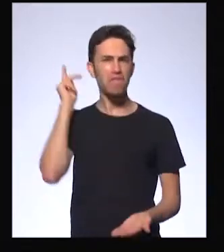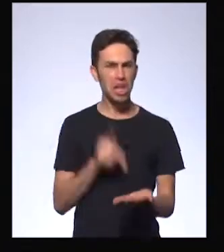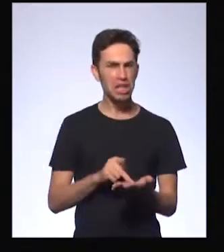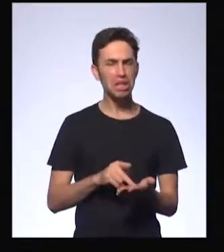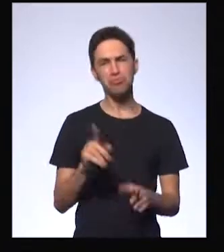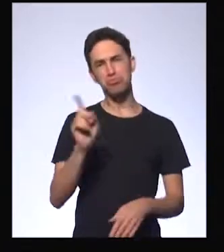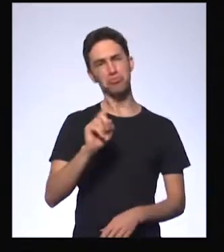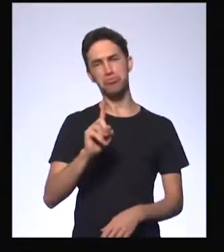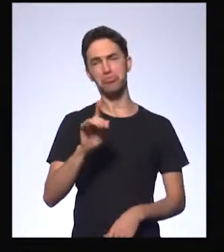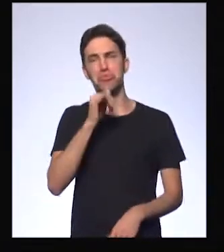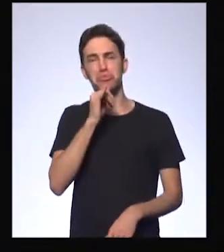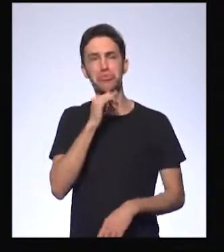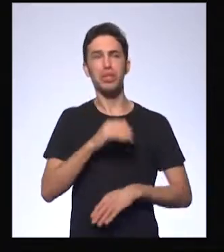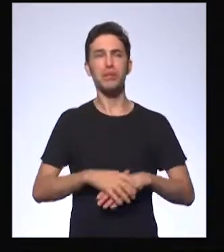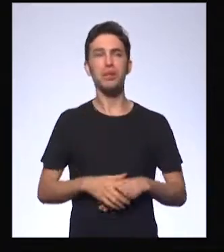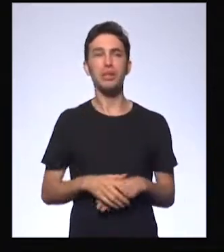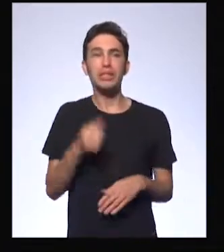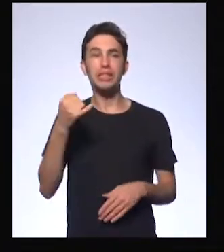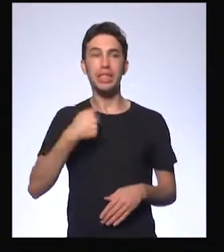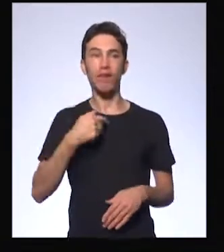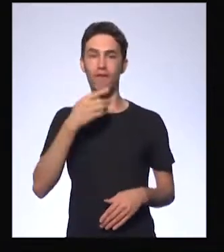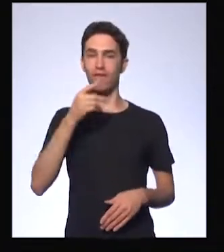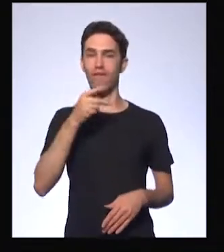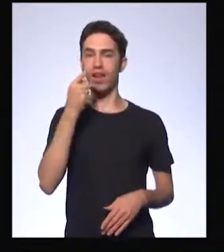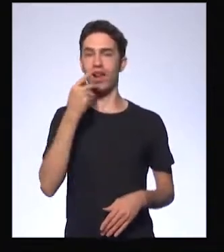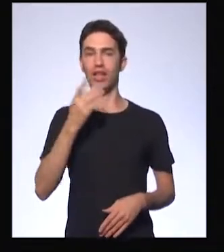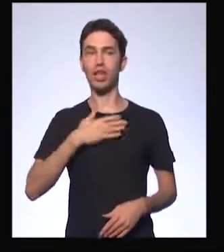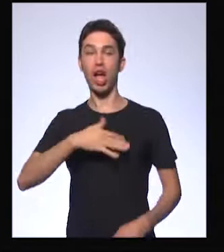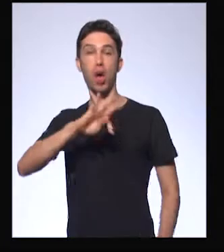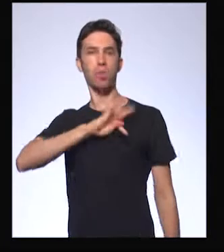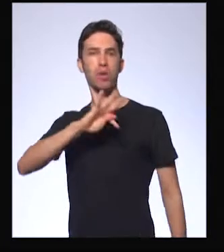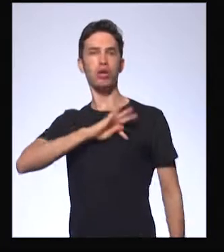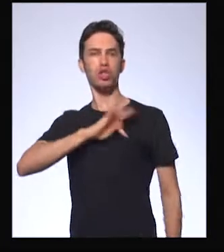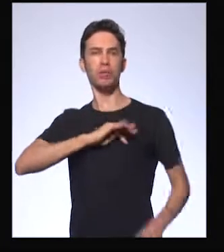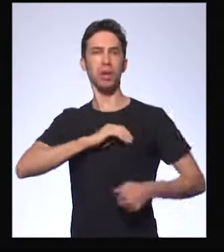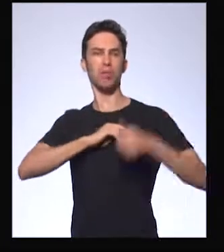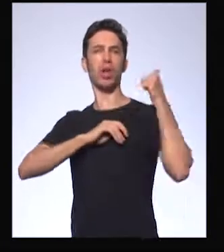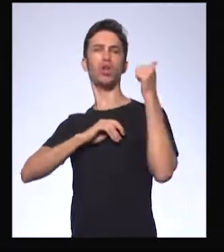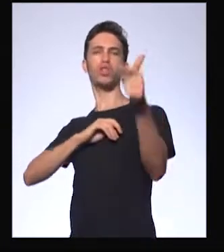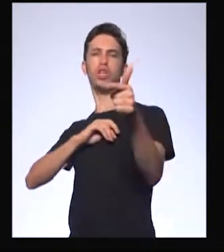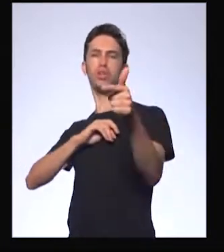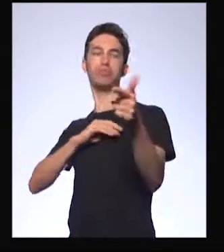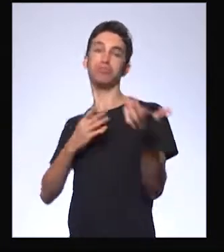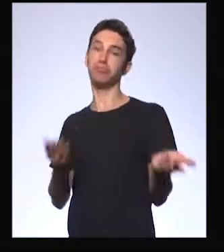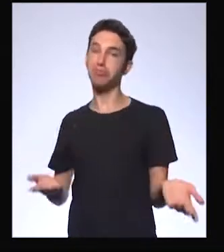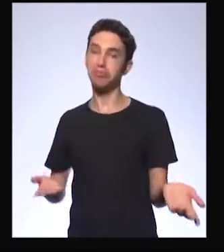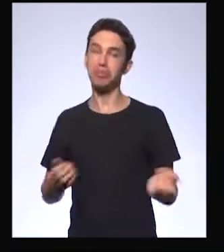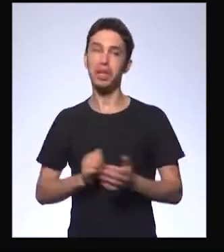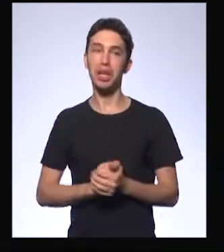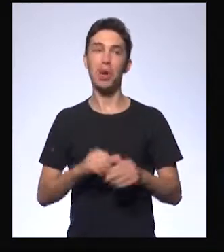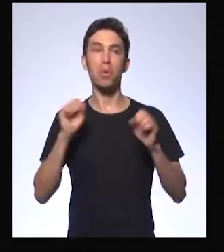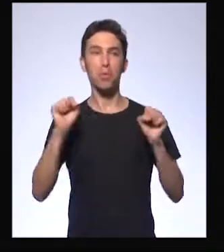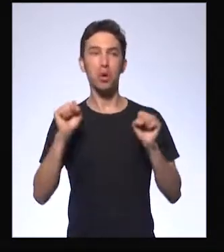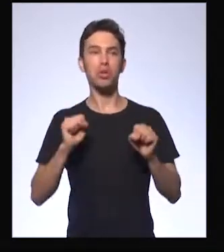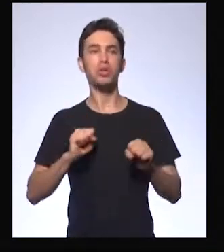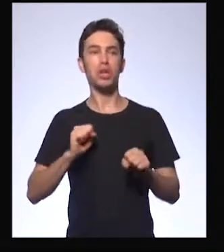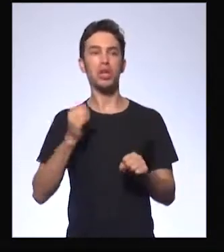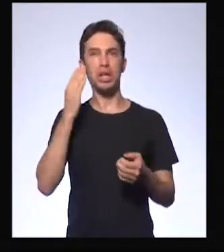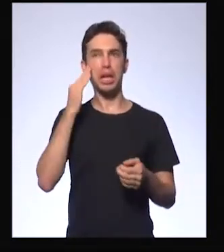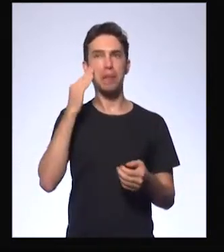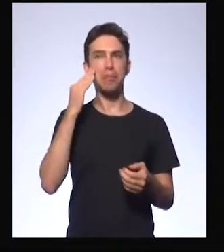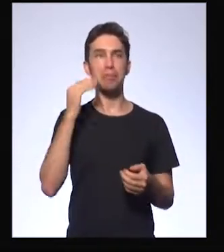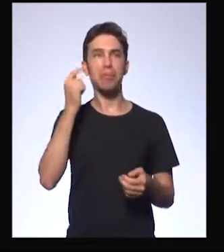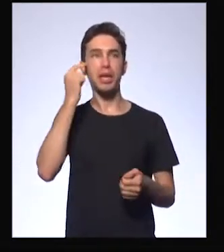verdade. Por exemplo, se eu disser para você que o meu time é melhor do que o seu time. Bom, eu posso até basear essa